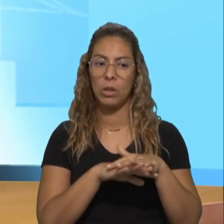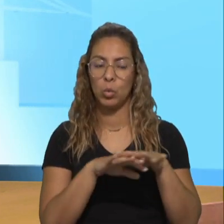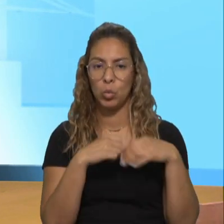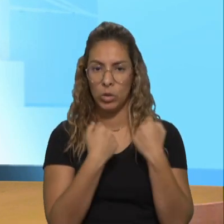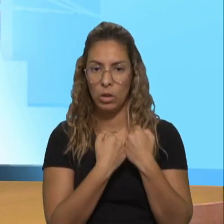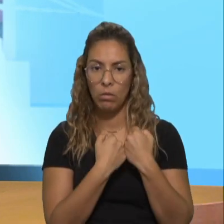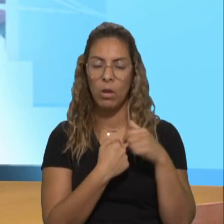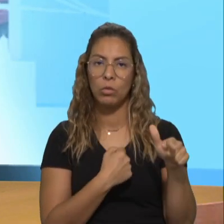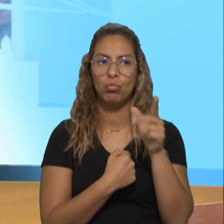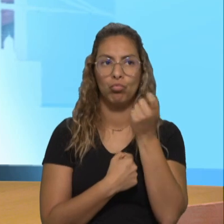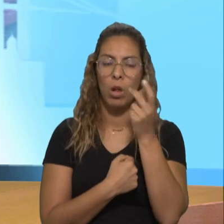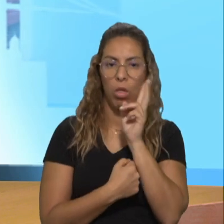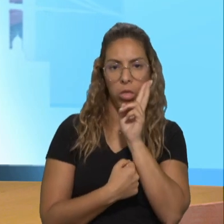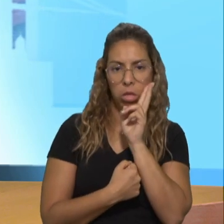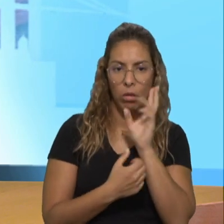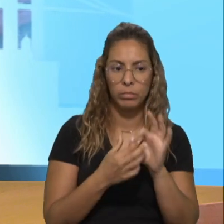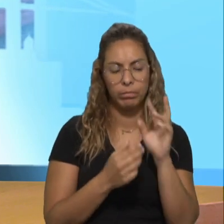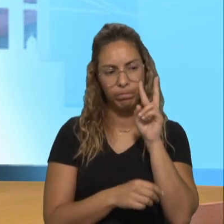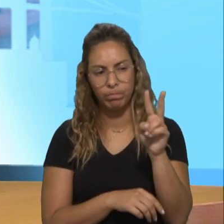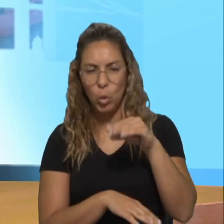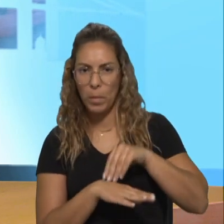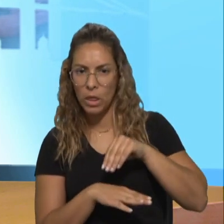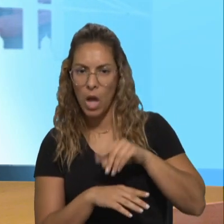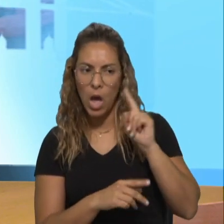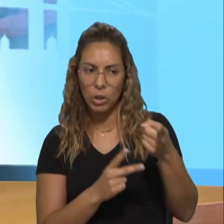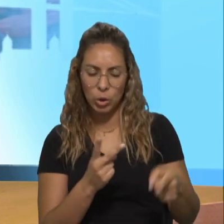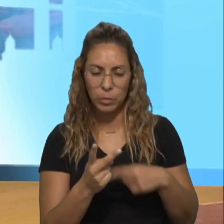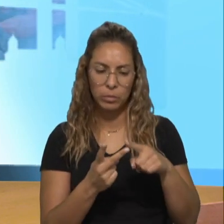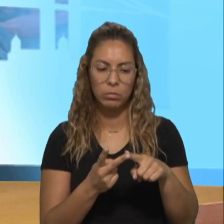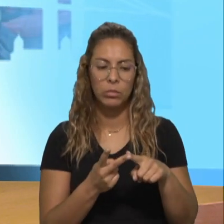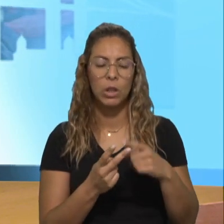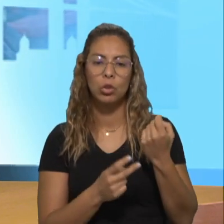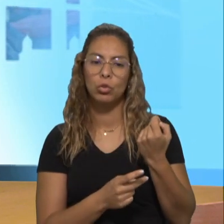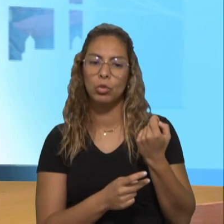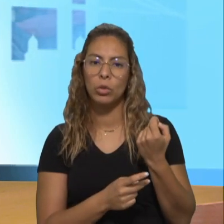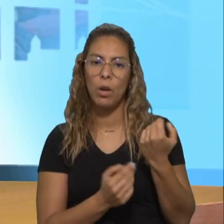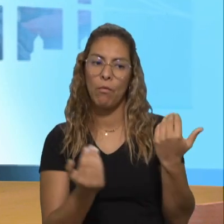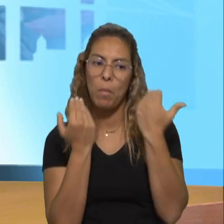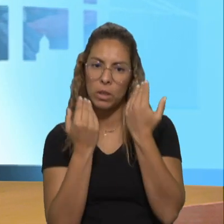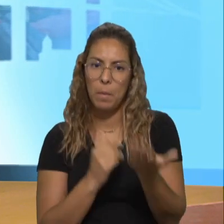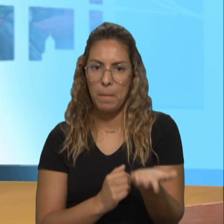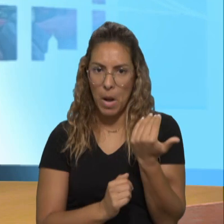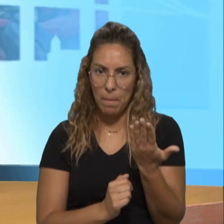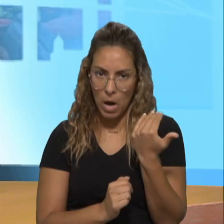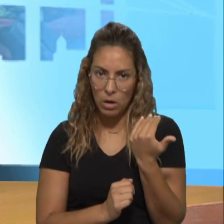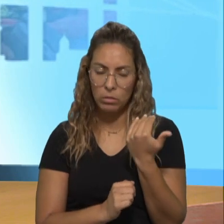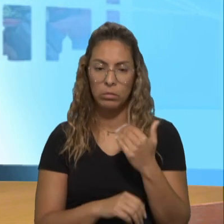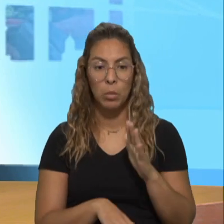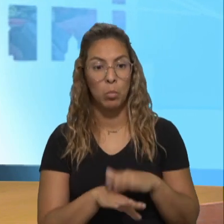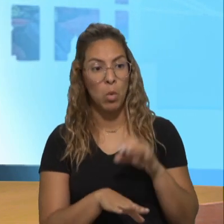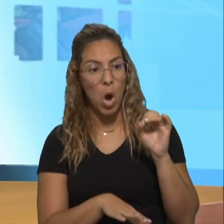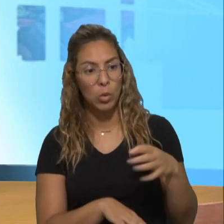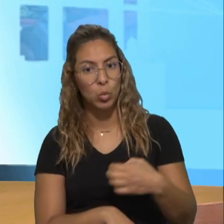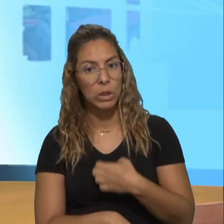se observa depois os comentários e a intervenção, alguma desinformação. E acho que é por aí, de